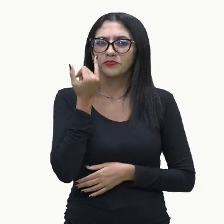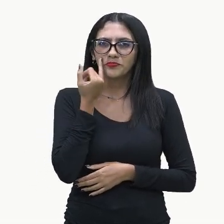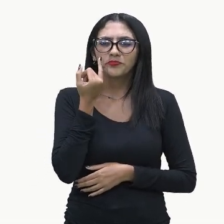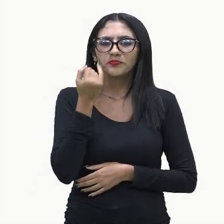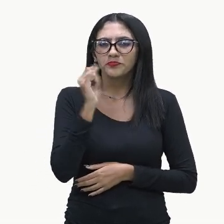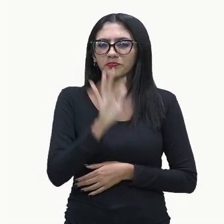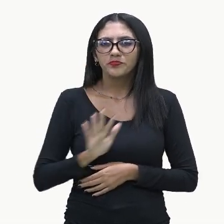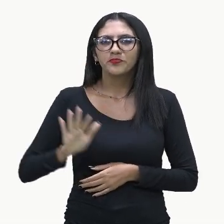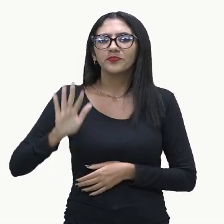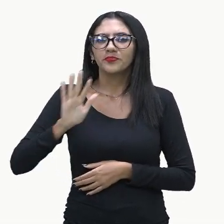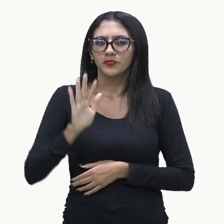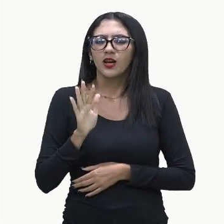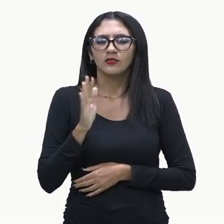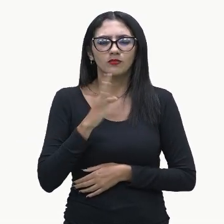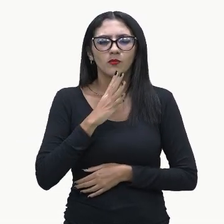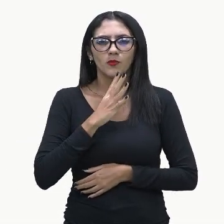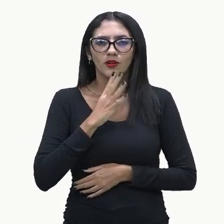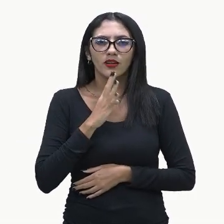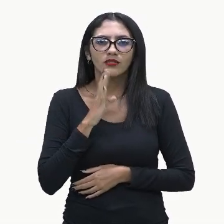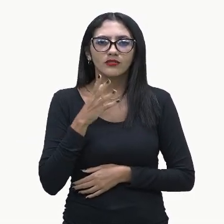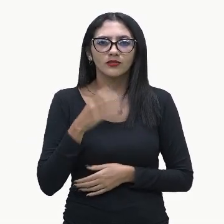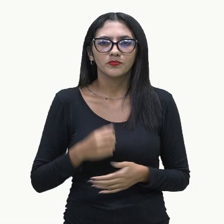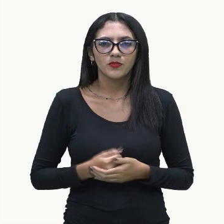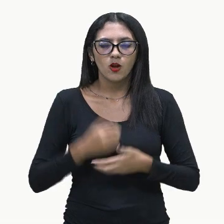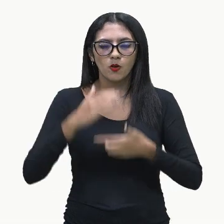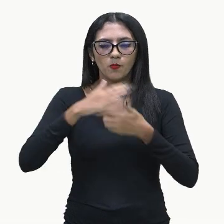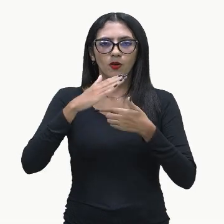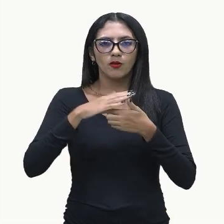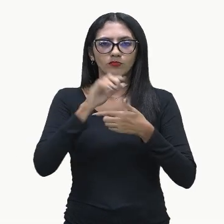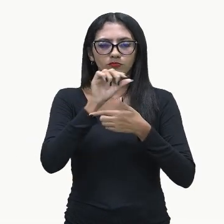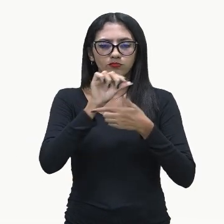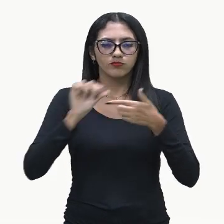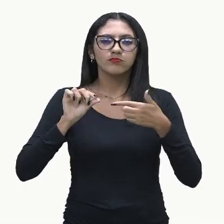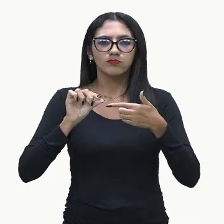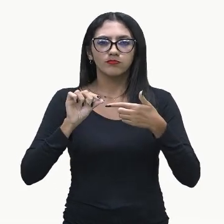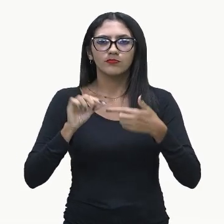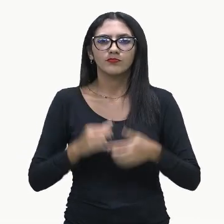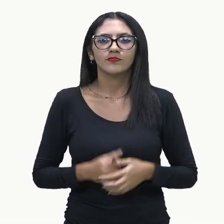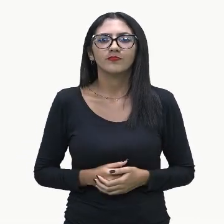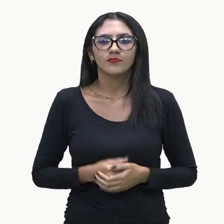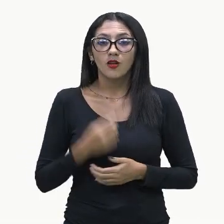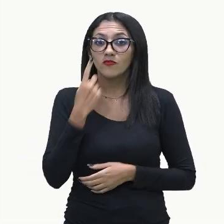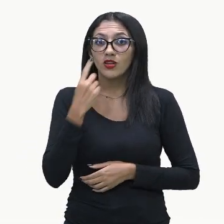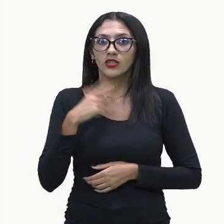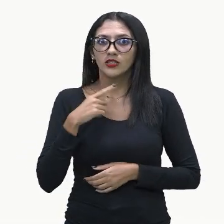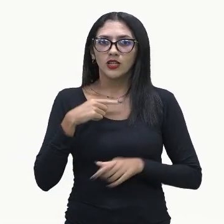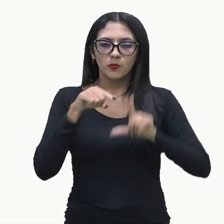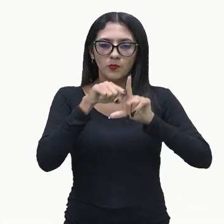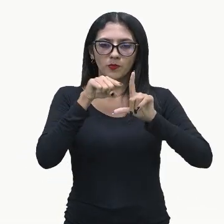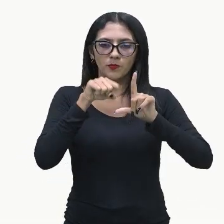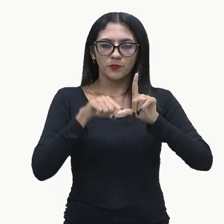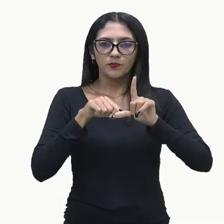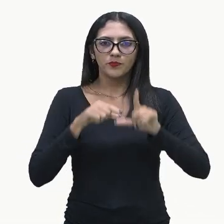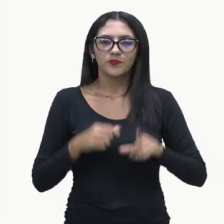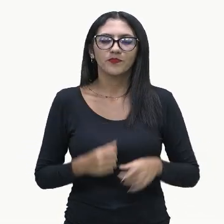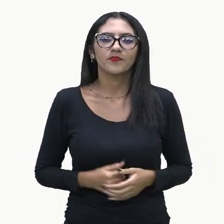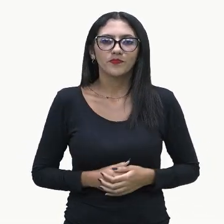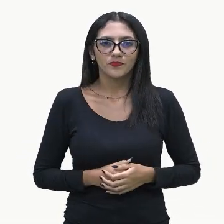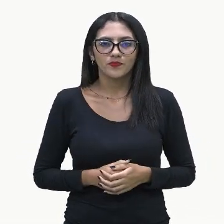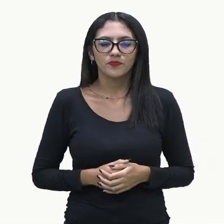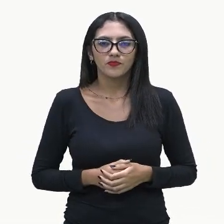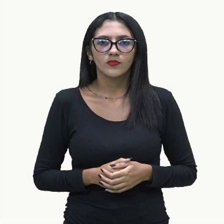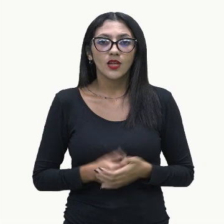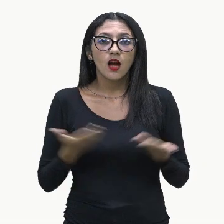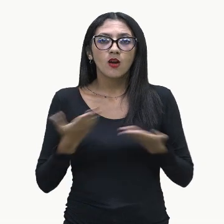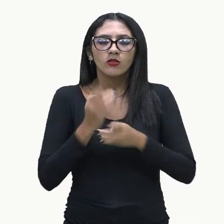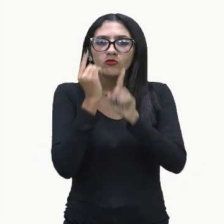Que triângulo retângulo possui aqui o nosso ângulo reto. Então, já vamos ver logo quem que são